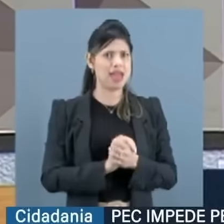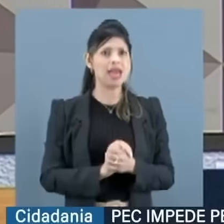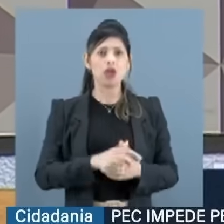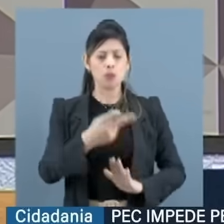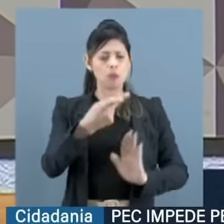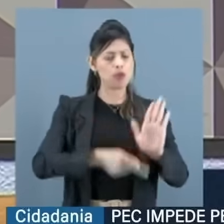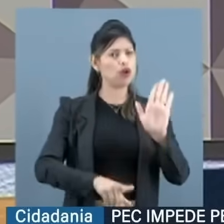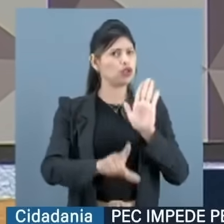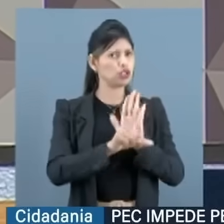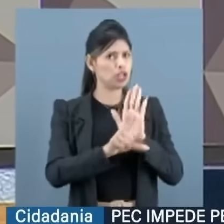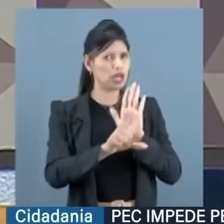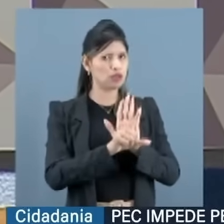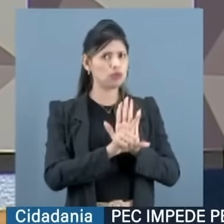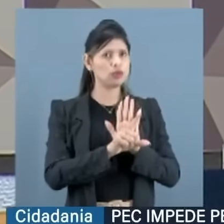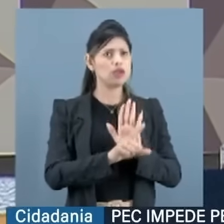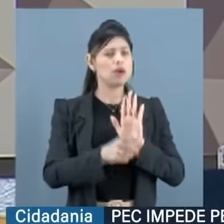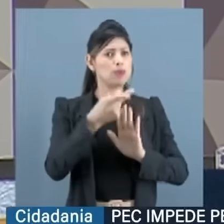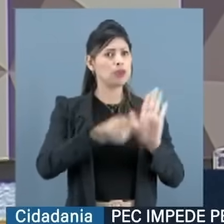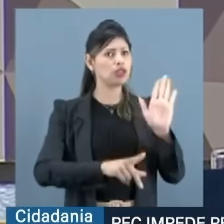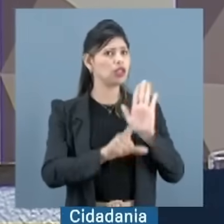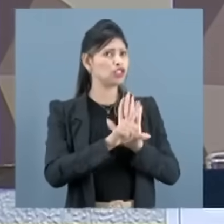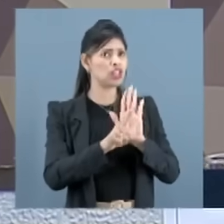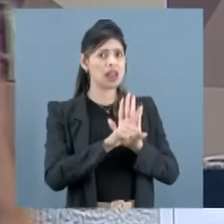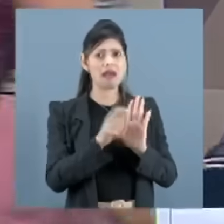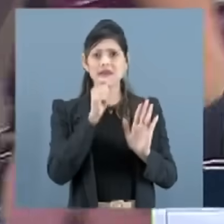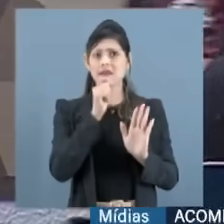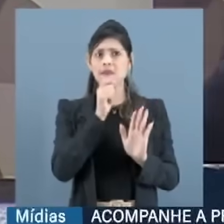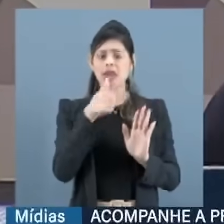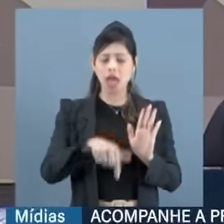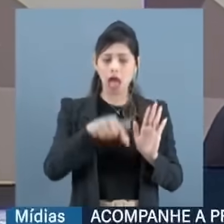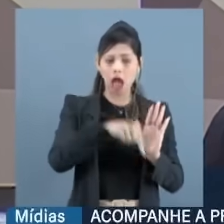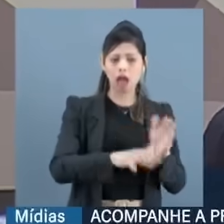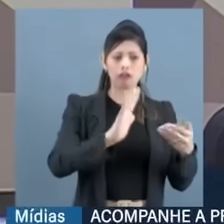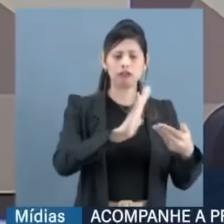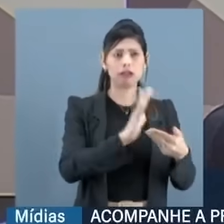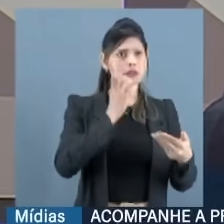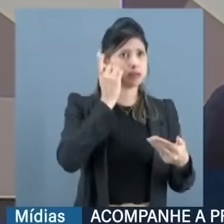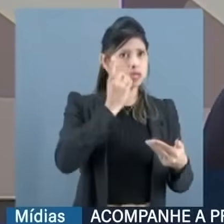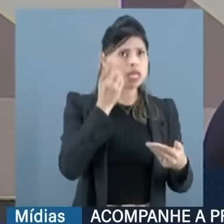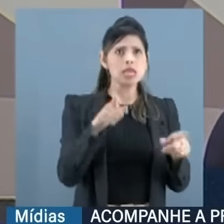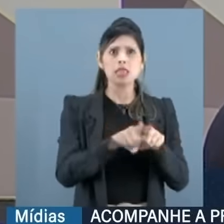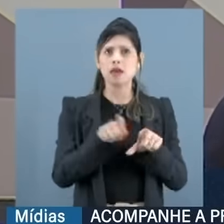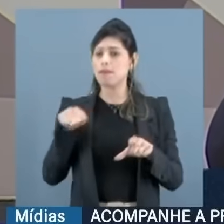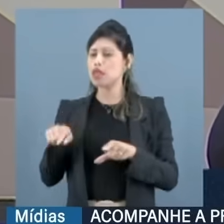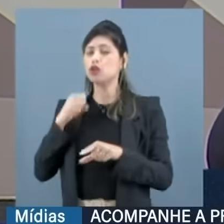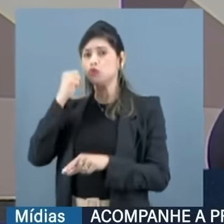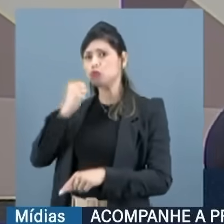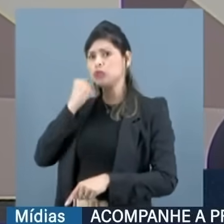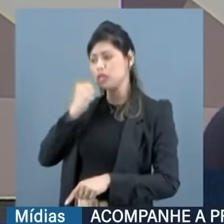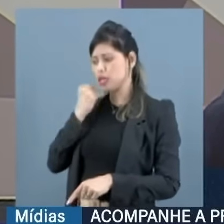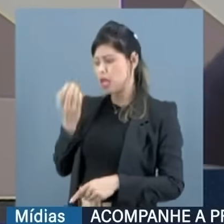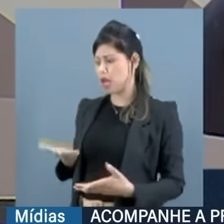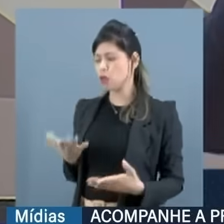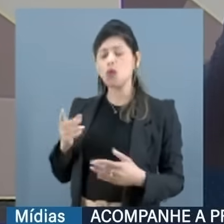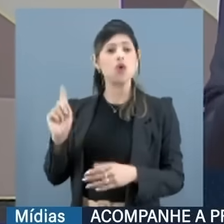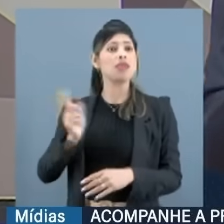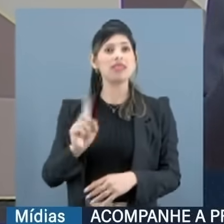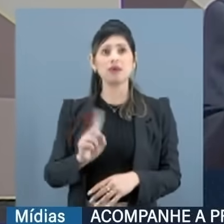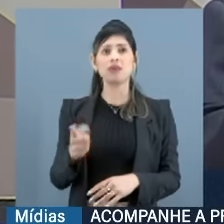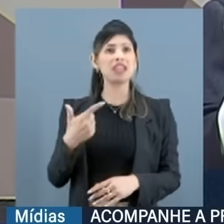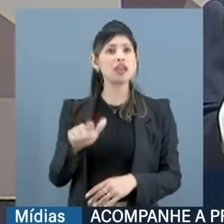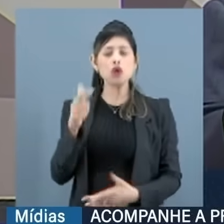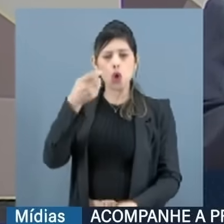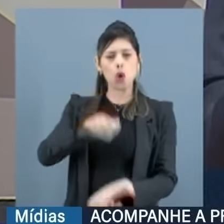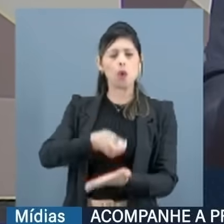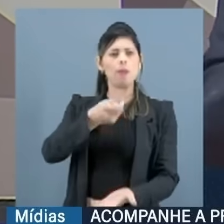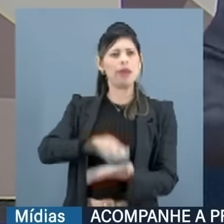Aqui na comissão, aqui no, na Câmara dos Deputados, nem no Senado, o presidente de comissão não tem poder nem para destituir relator de projeto de